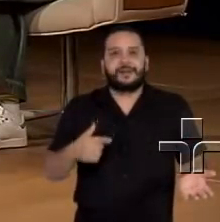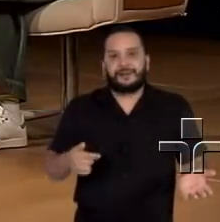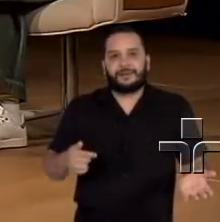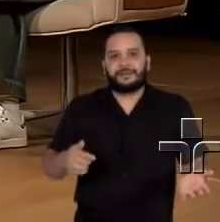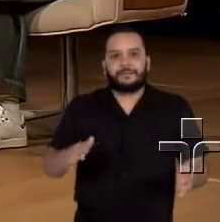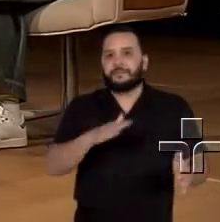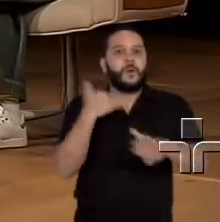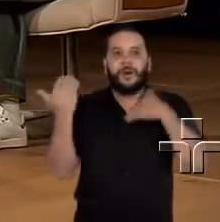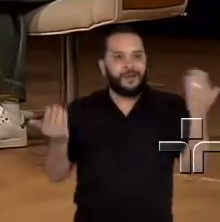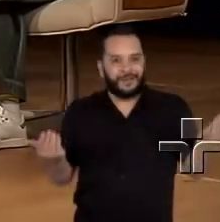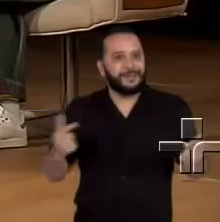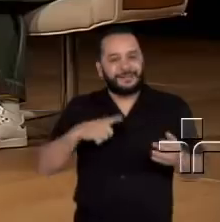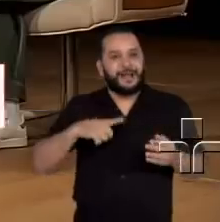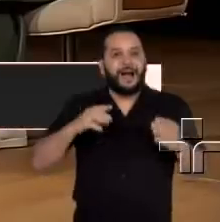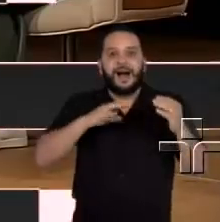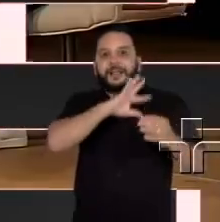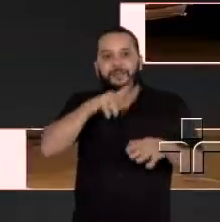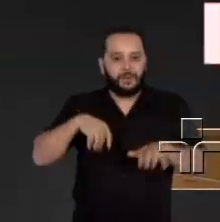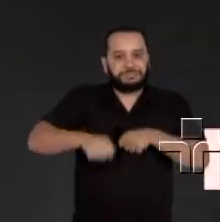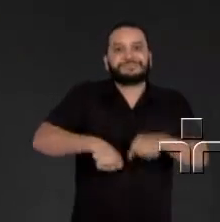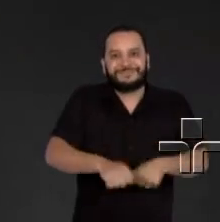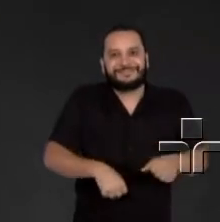mata.